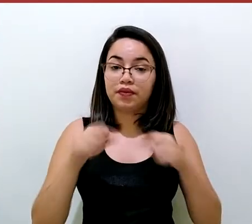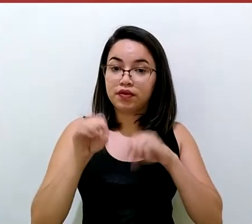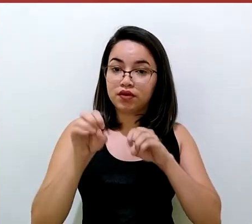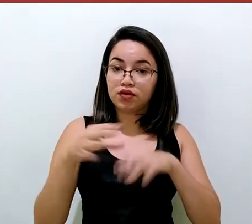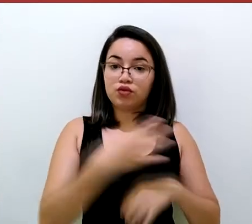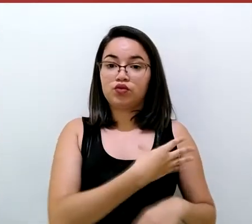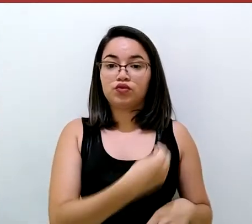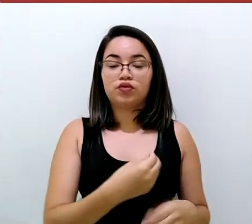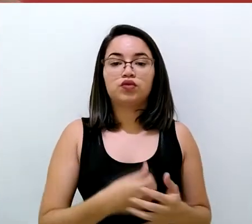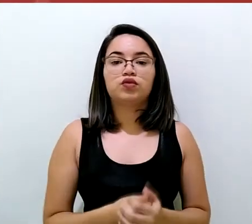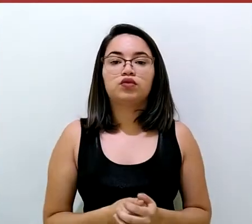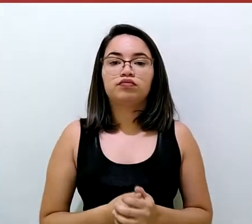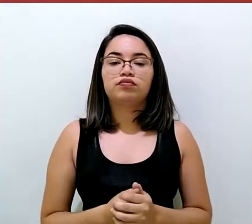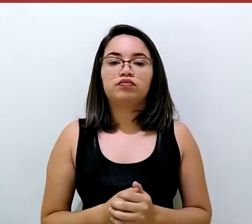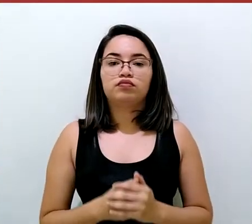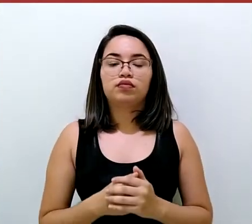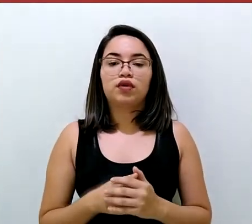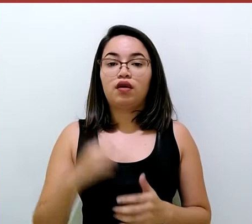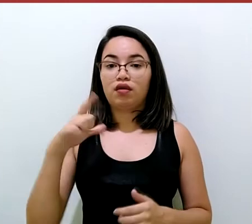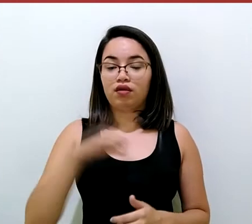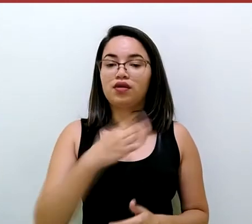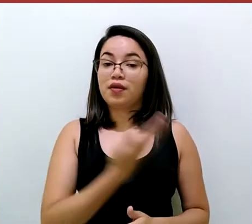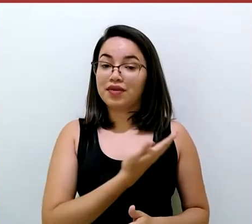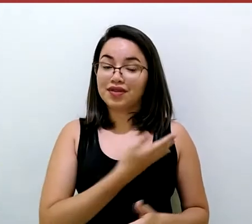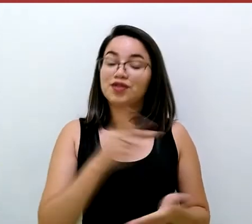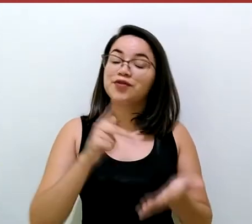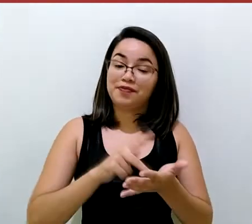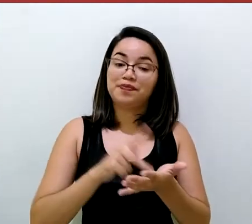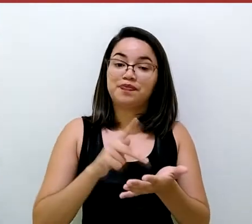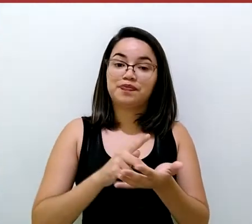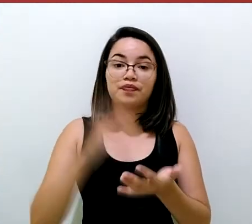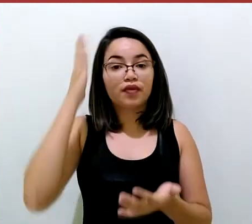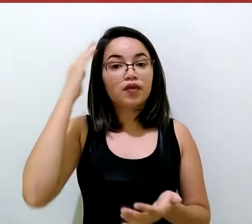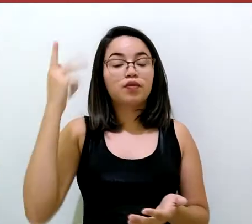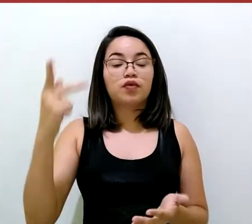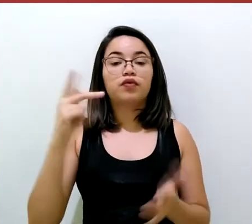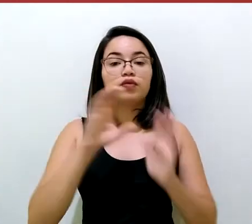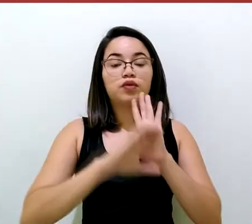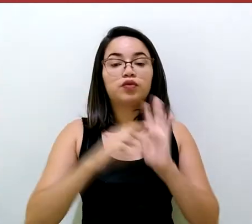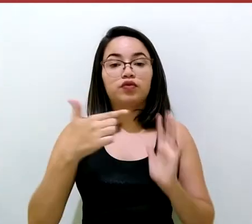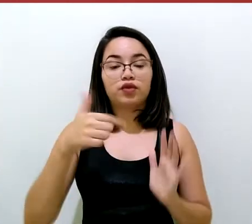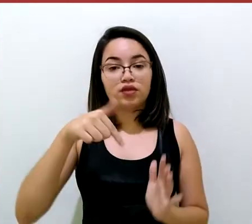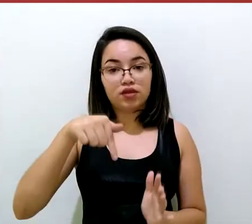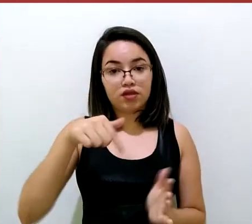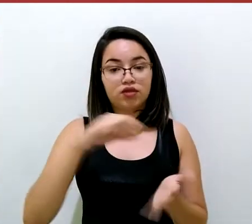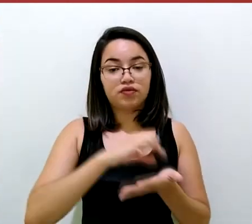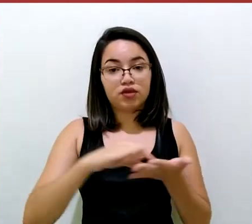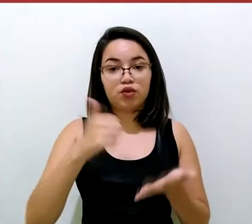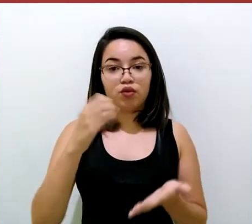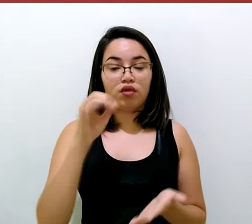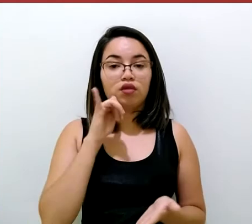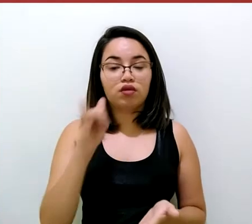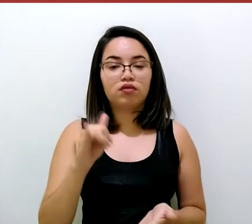os filhos a construírem amizades verdadeiras. Em Provérbios 27, 10,